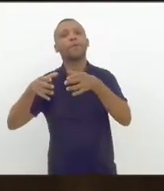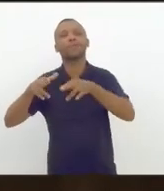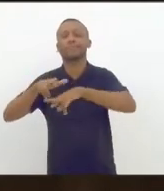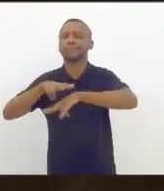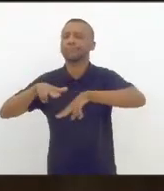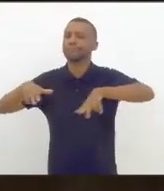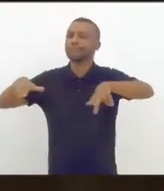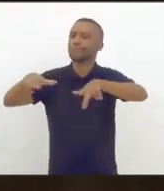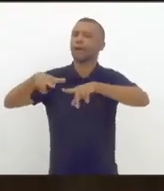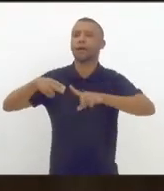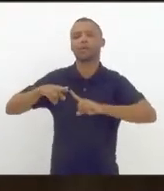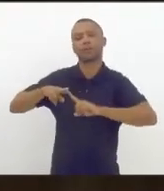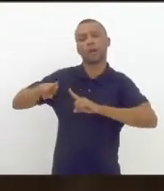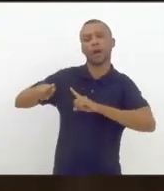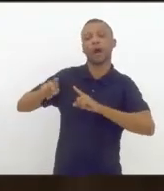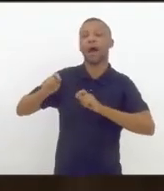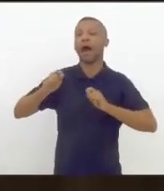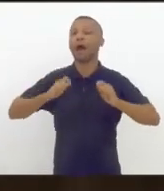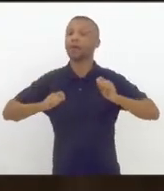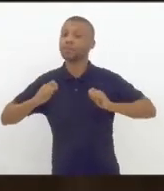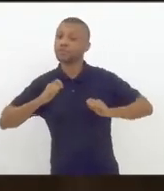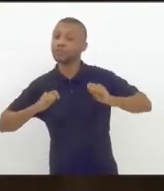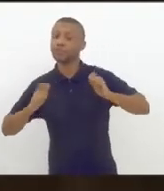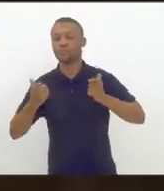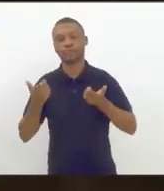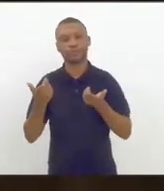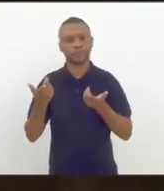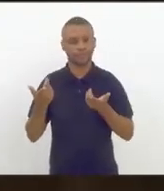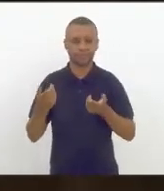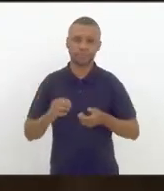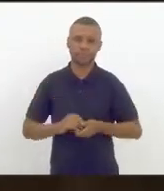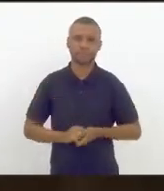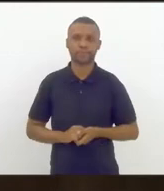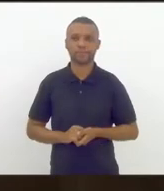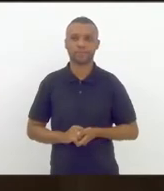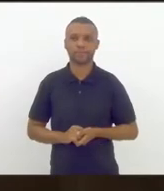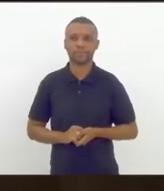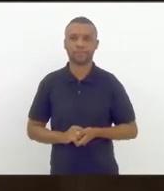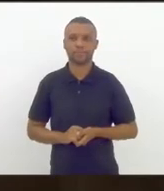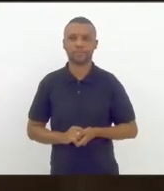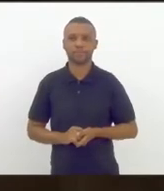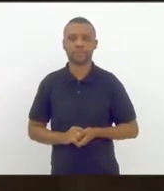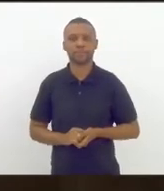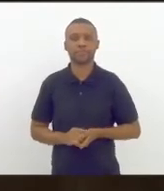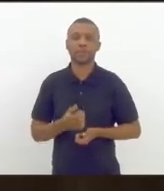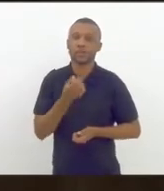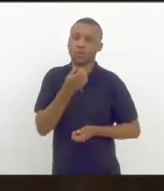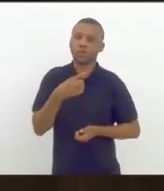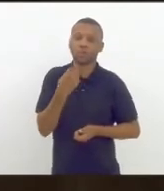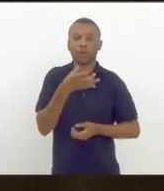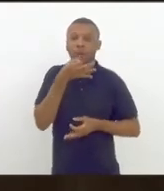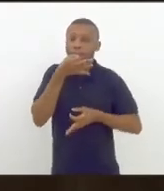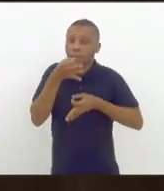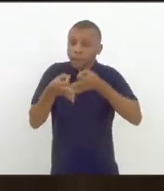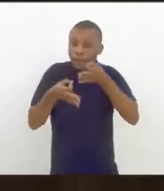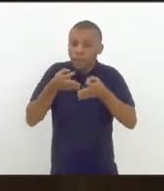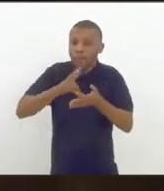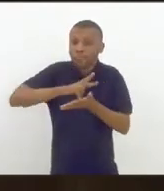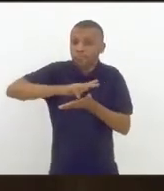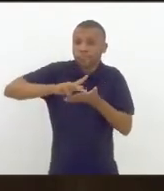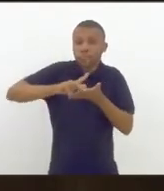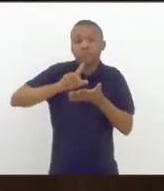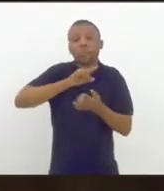das manifestações artísticas, né, religiosas. Fizemos uma série de emendas nesse sentido de ampliar o